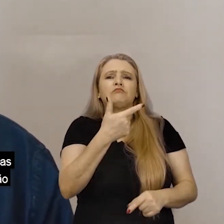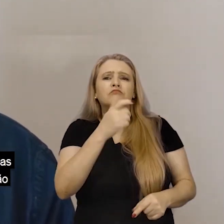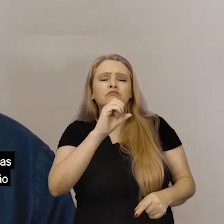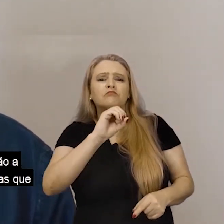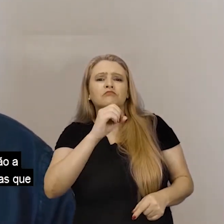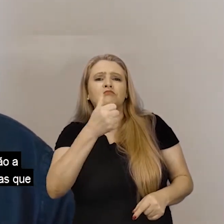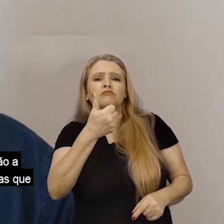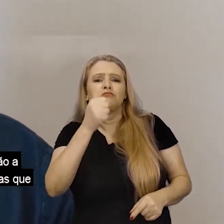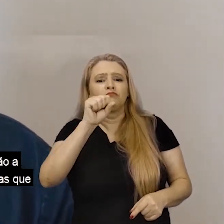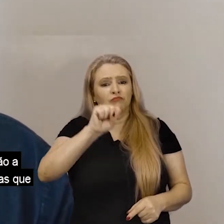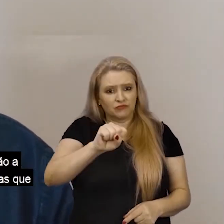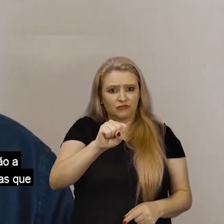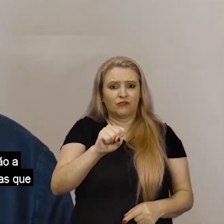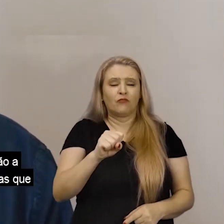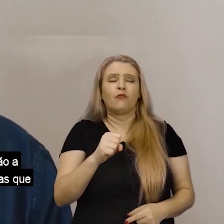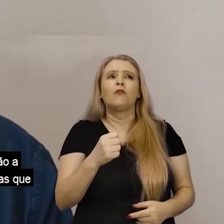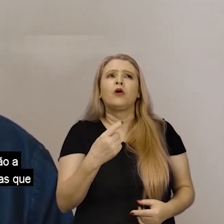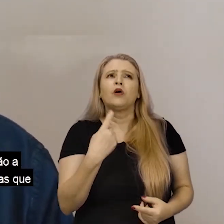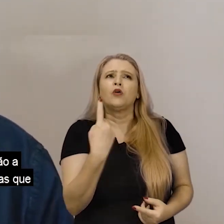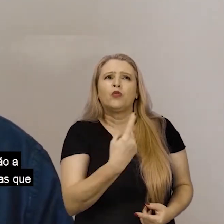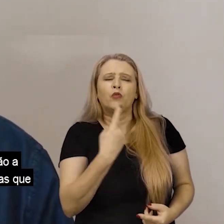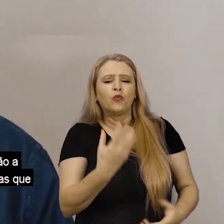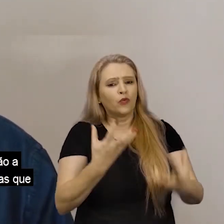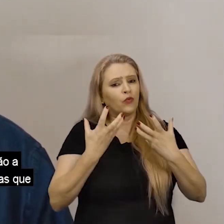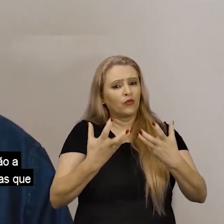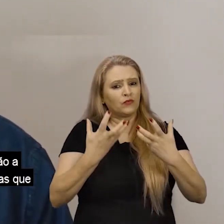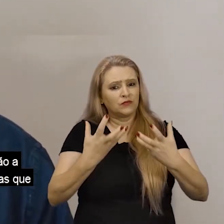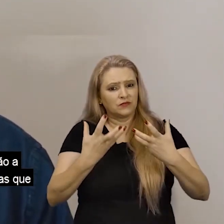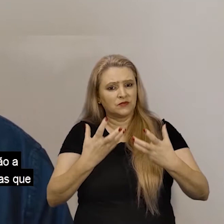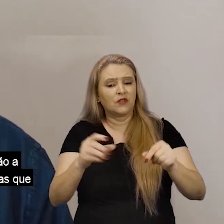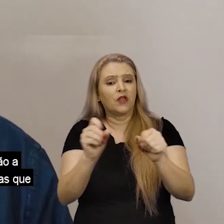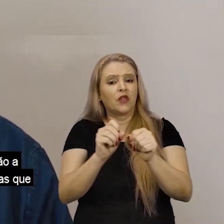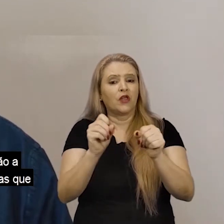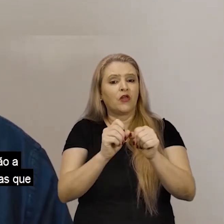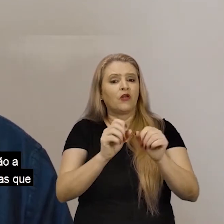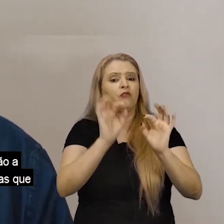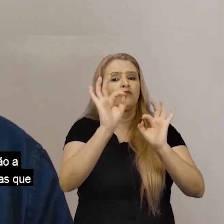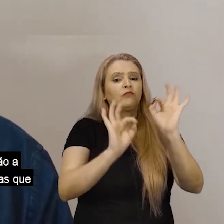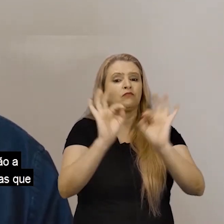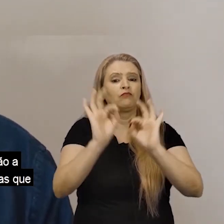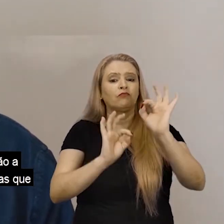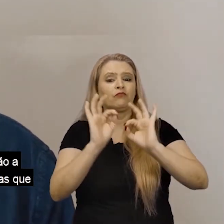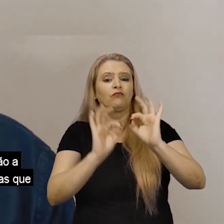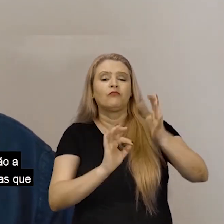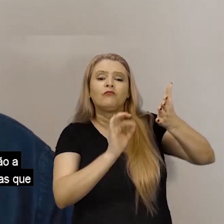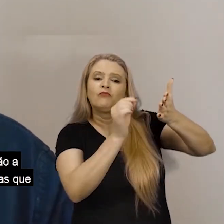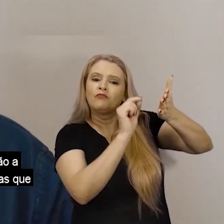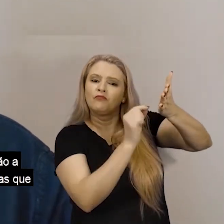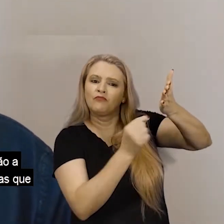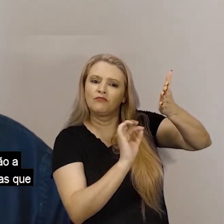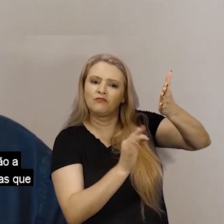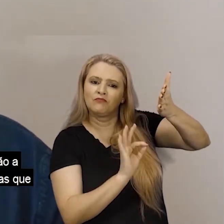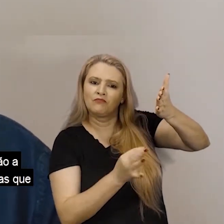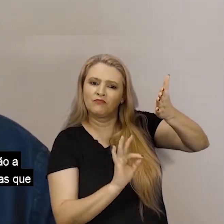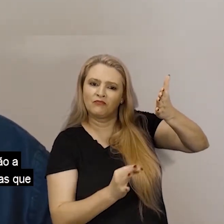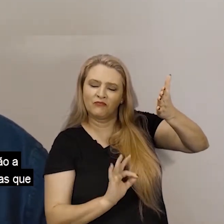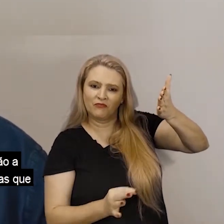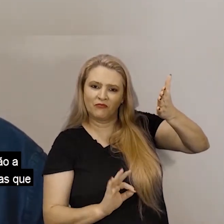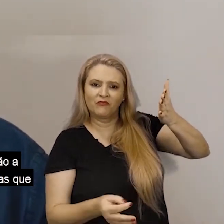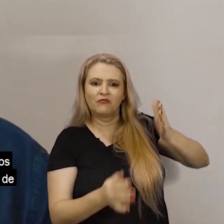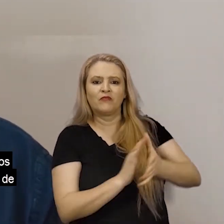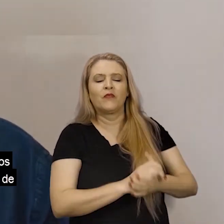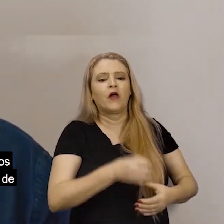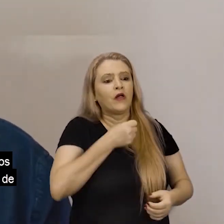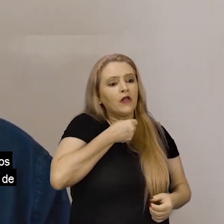uma ação estruturada nesse sentido da inclusão. Então a gente fez ações como entrevistas com pessoas que